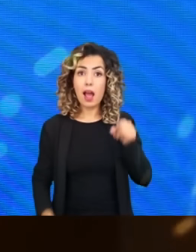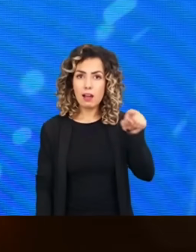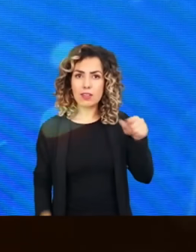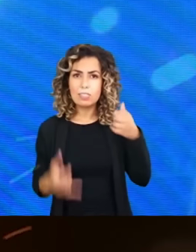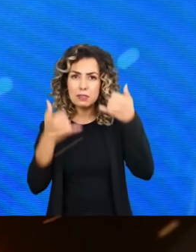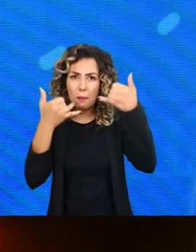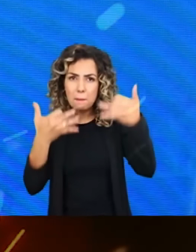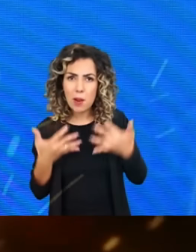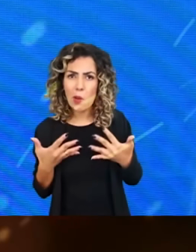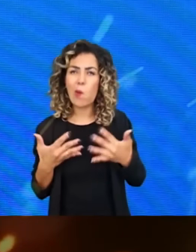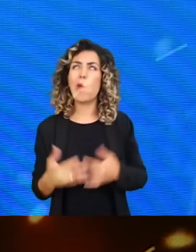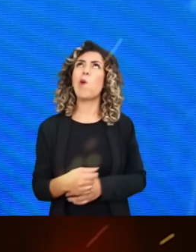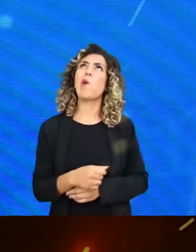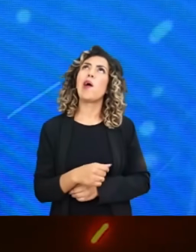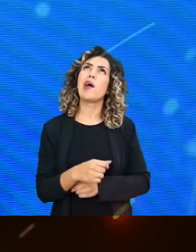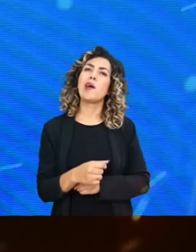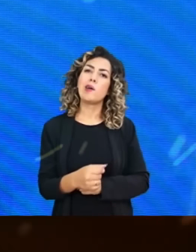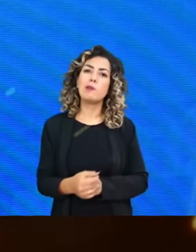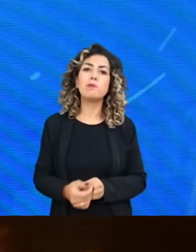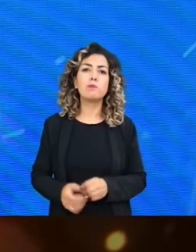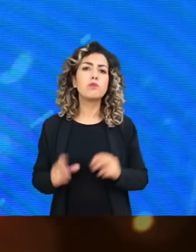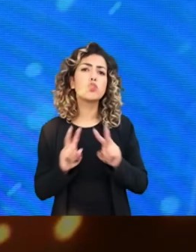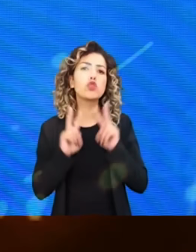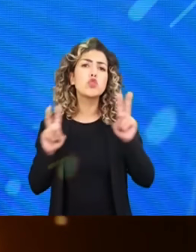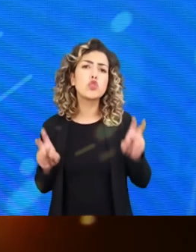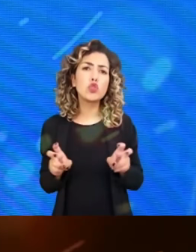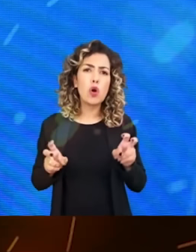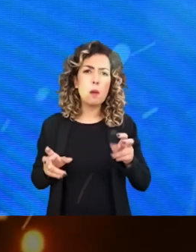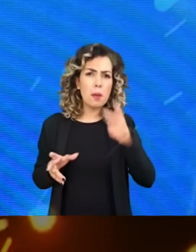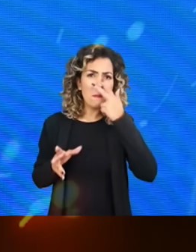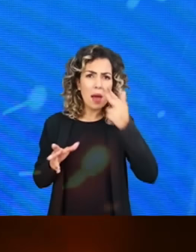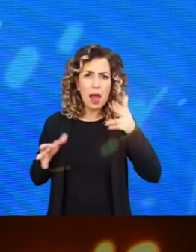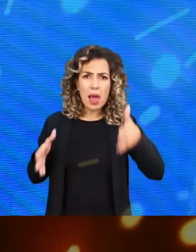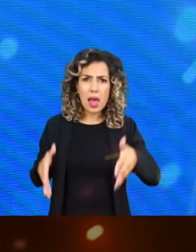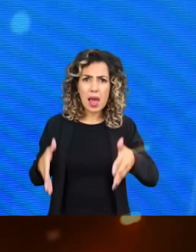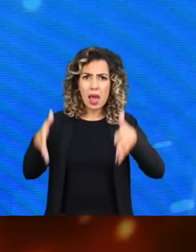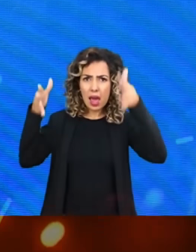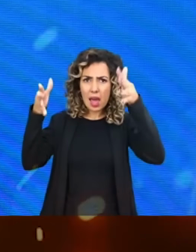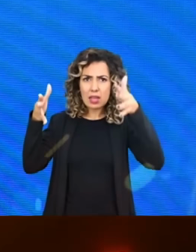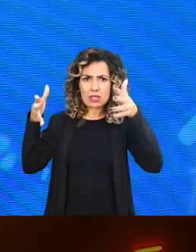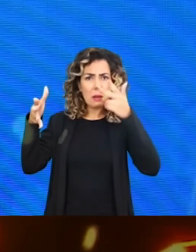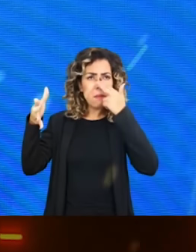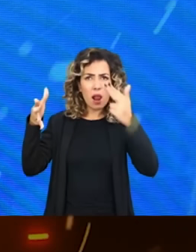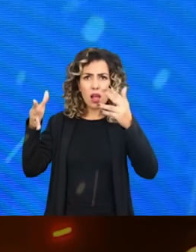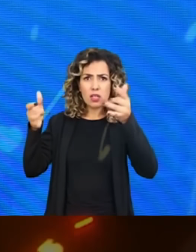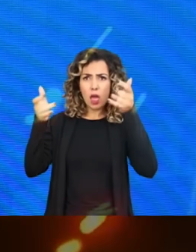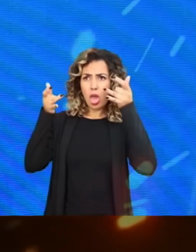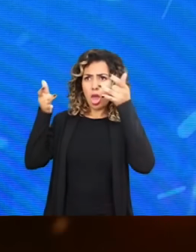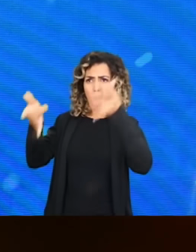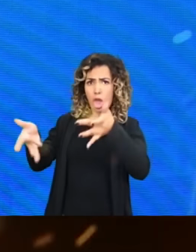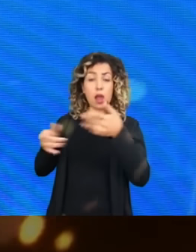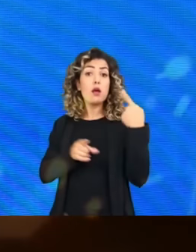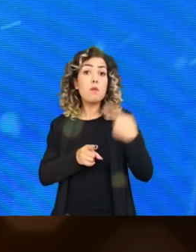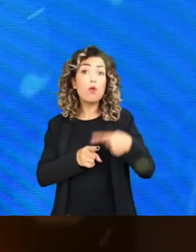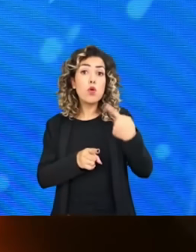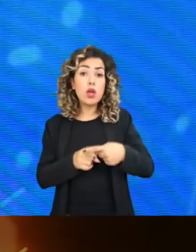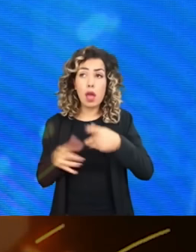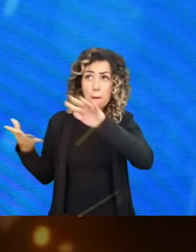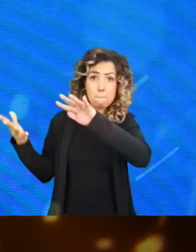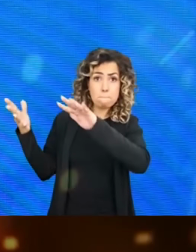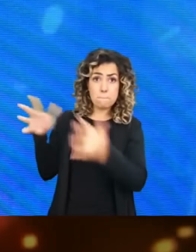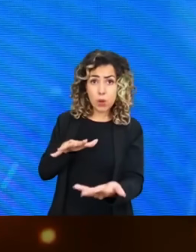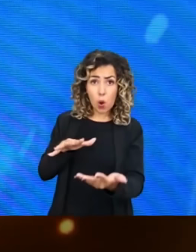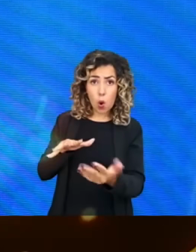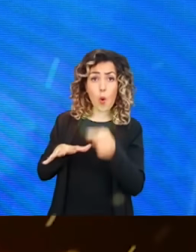com o monumento histórico ser tombado é que custa sete vezes mais caro do que uma reforma privada portanto